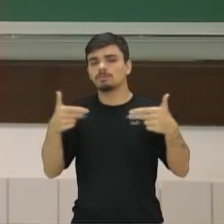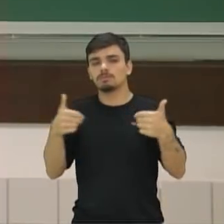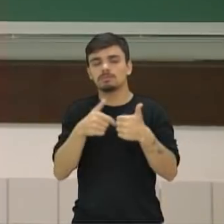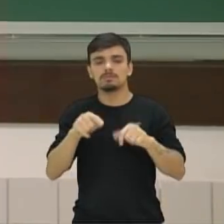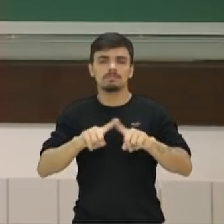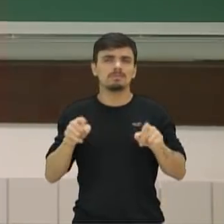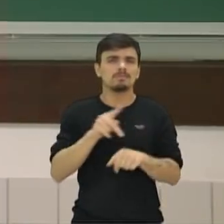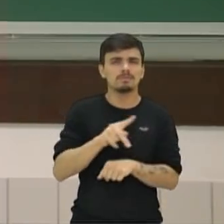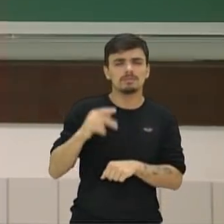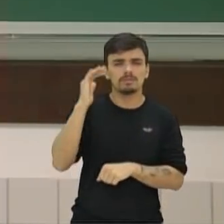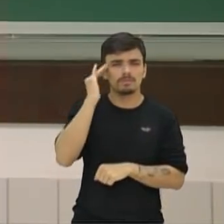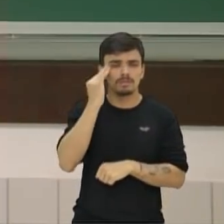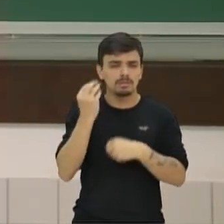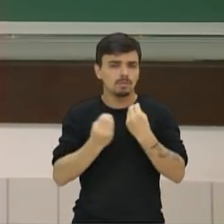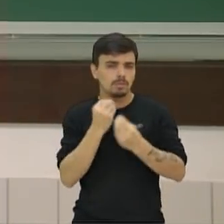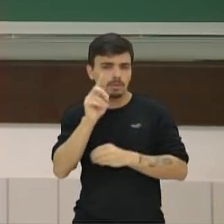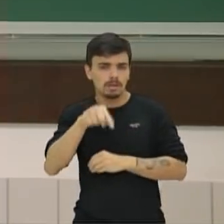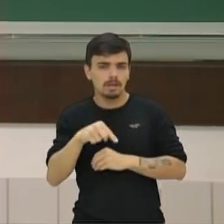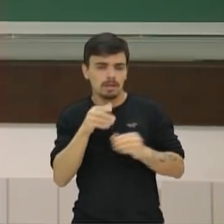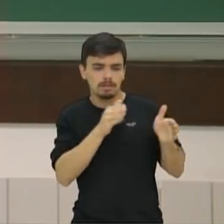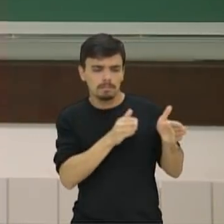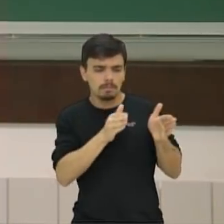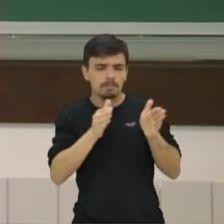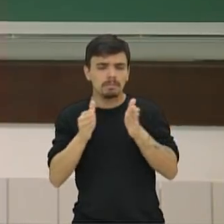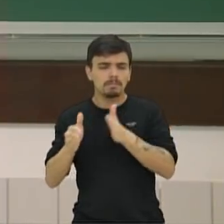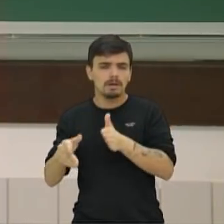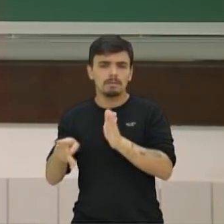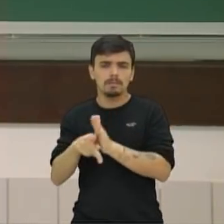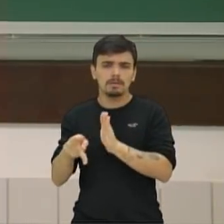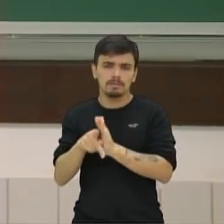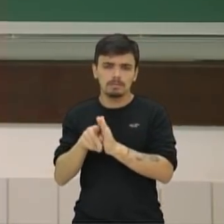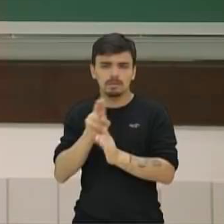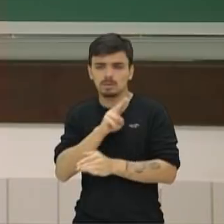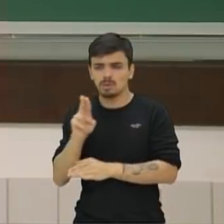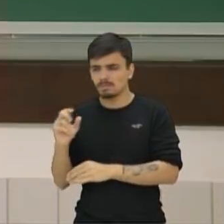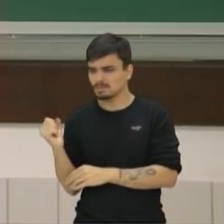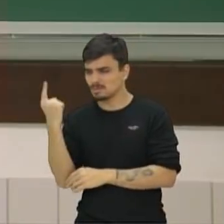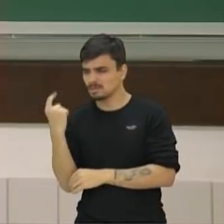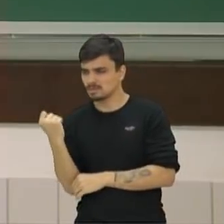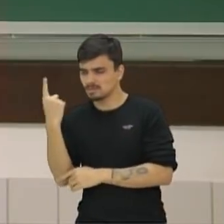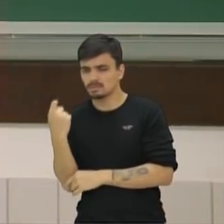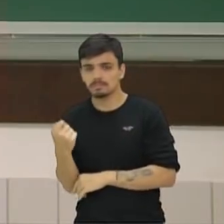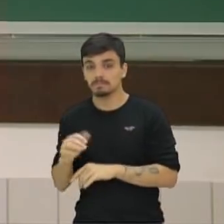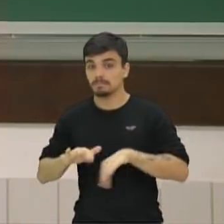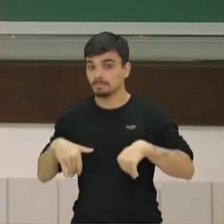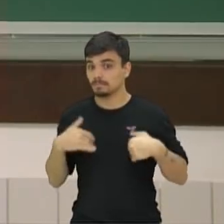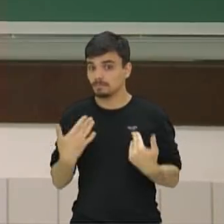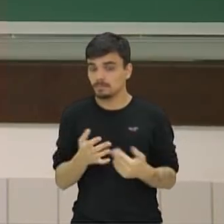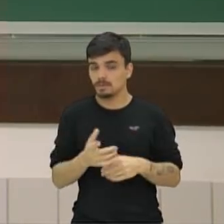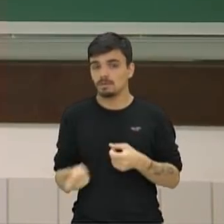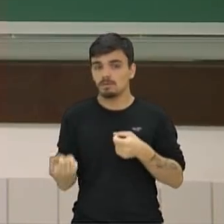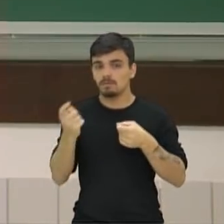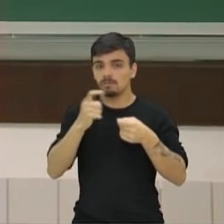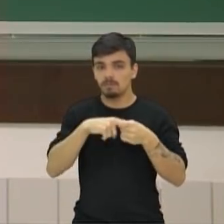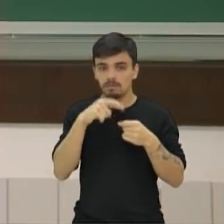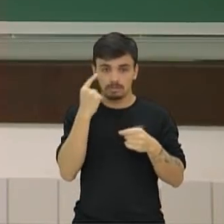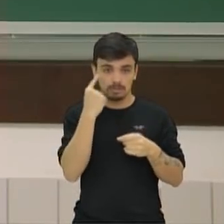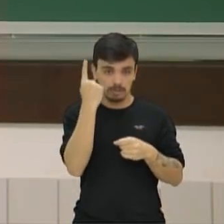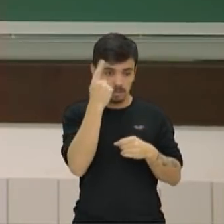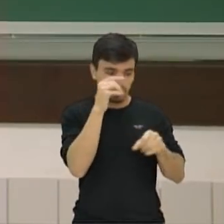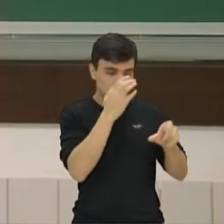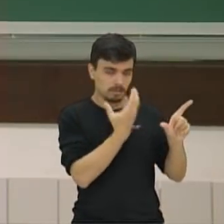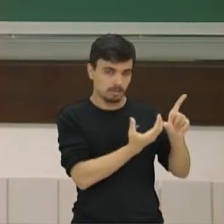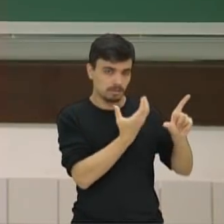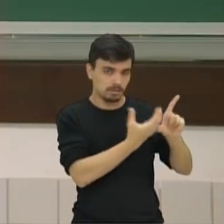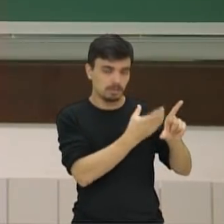não entendi direito aquelas fases do Renascimento, aqueles nomes esquisitos. Então, entra lá no Classroom,